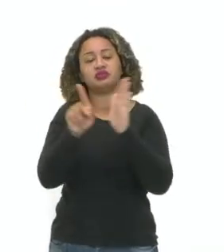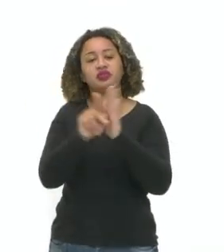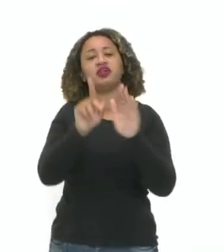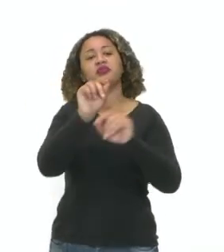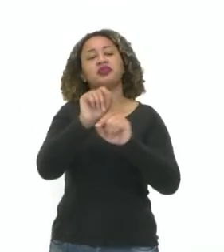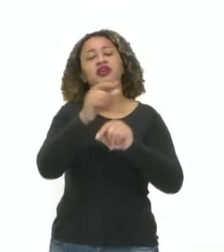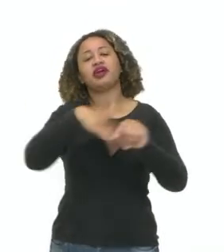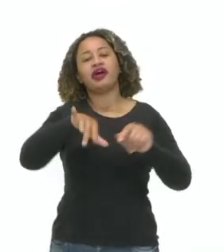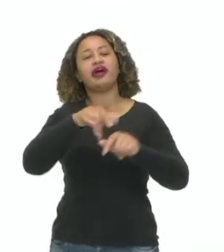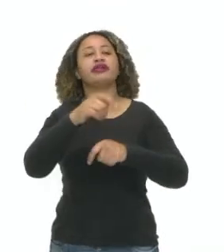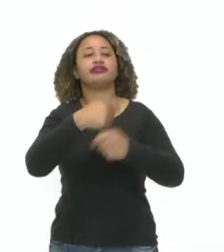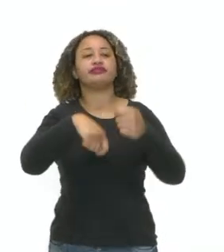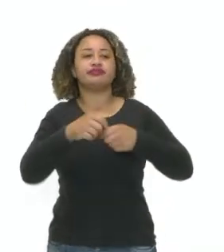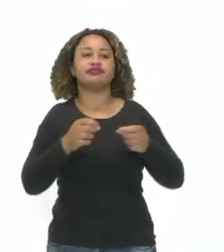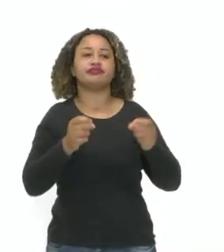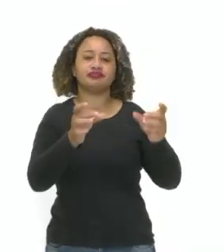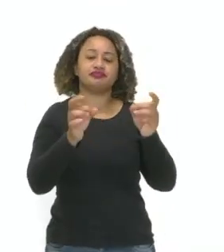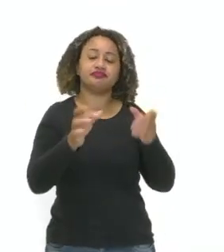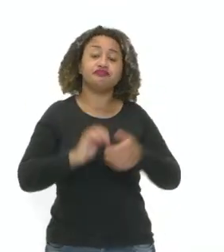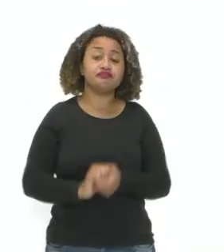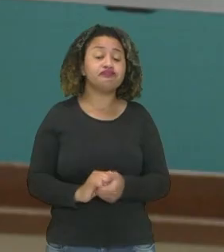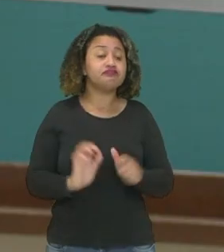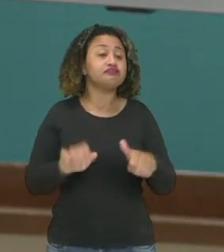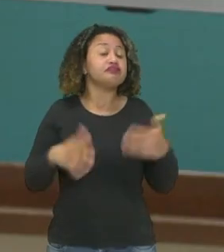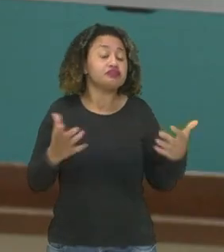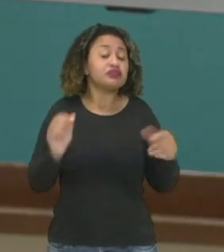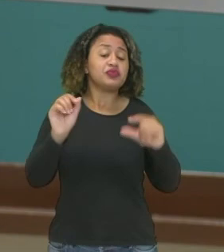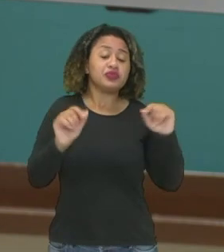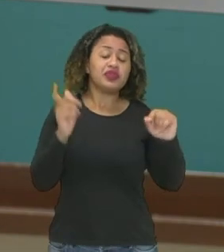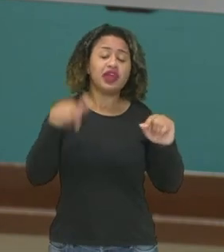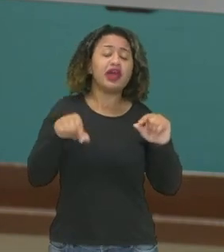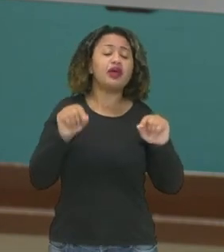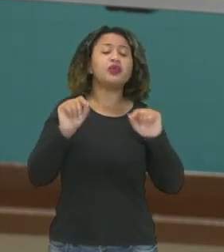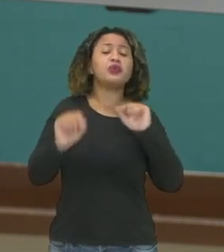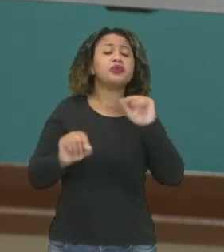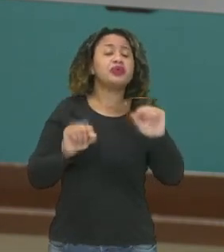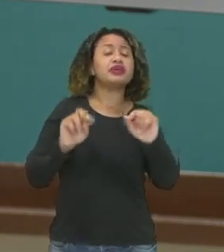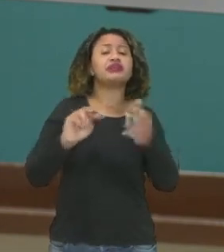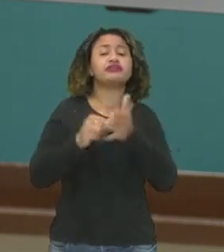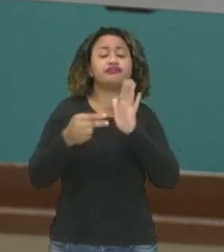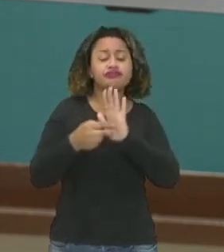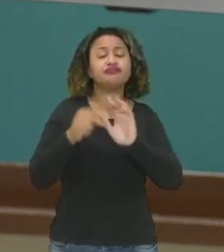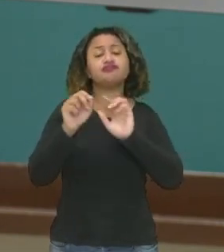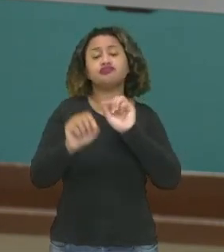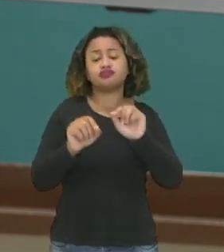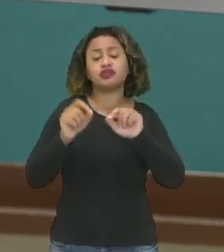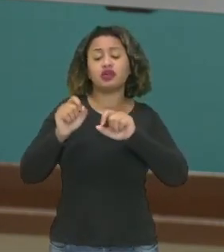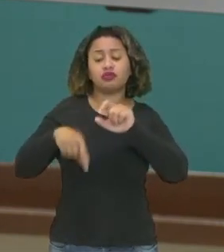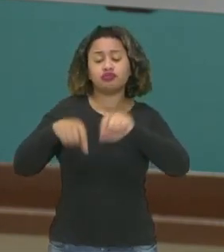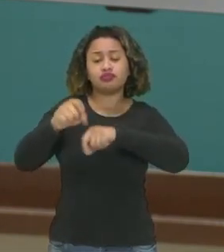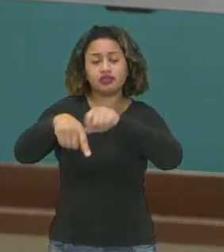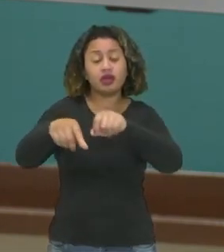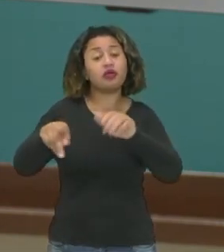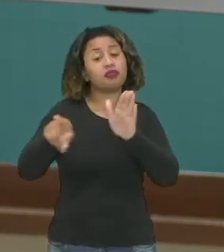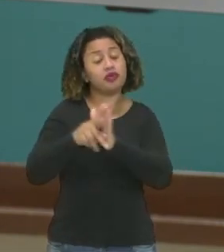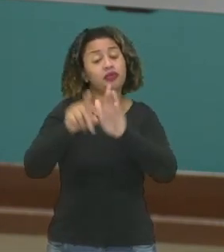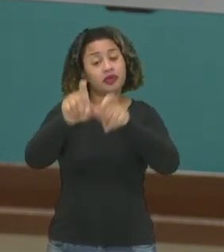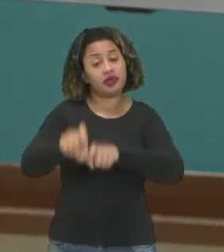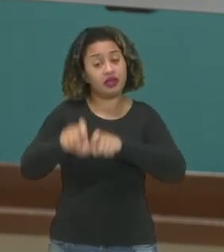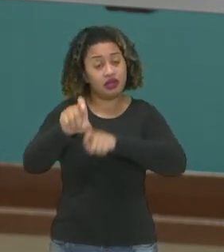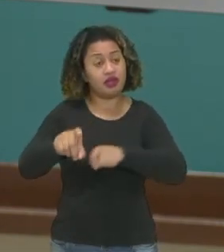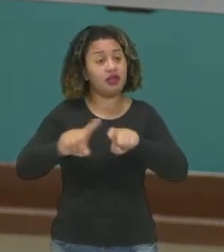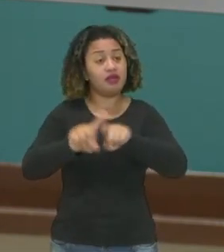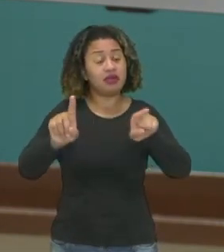as necessidades de mercado. Então, na verdade, a silvicultura nada mais é do que uma questão, um plantio agrícola, onde lá